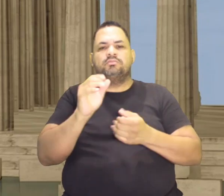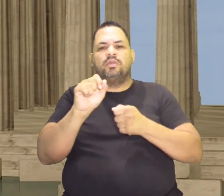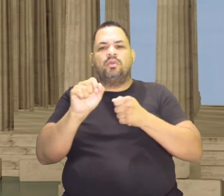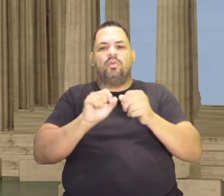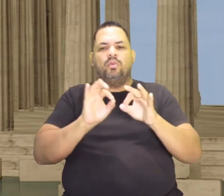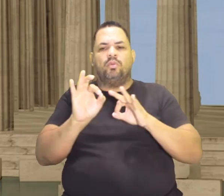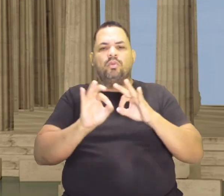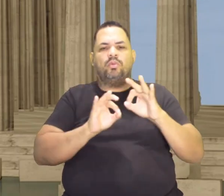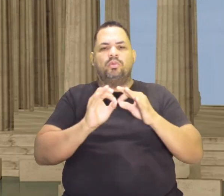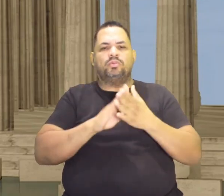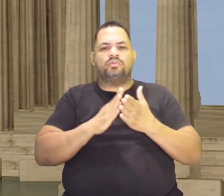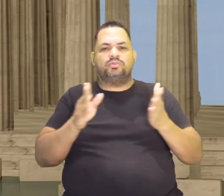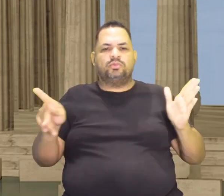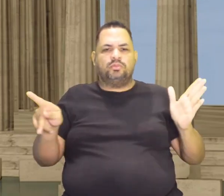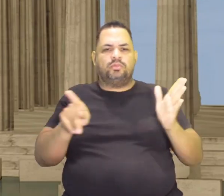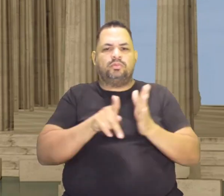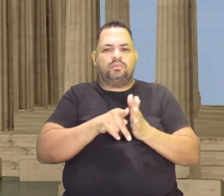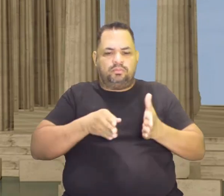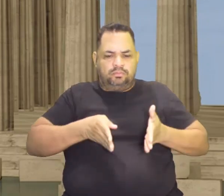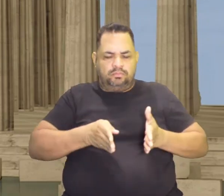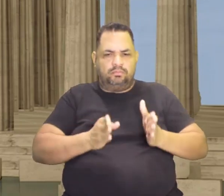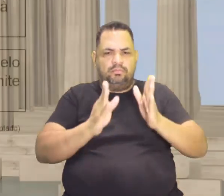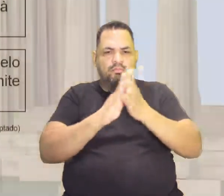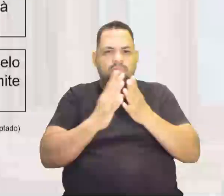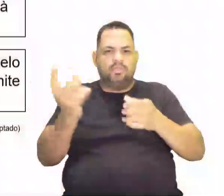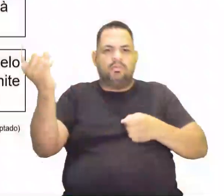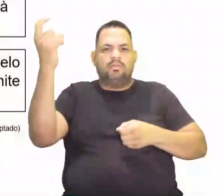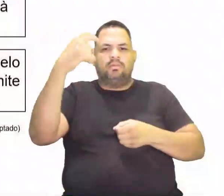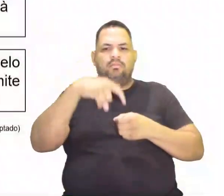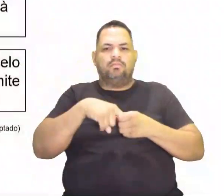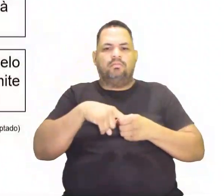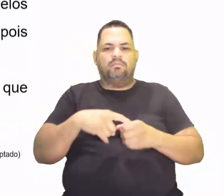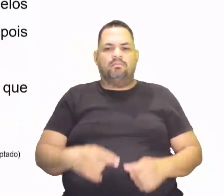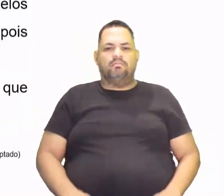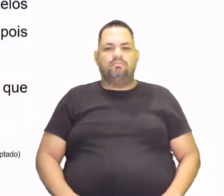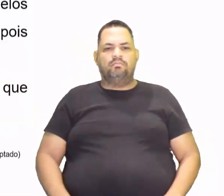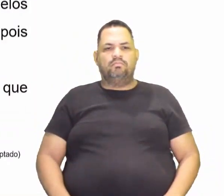o seu percurso, o seu caminho, ok? Voltando lá, olha aí.